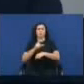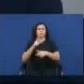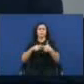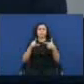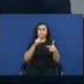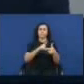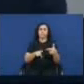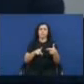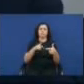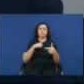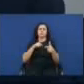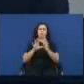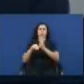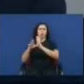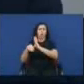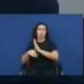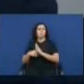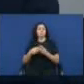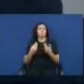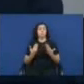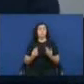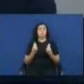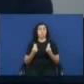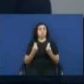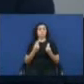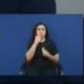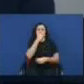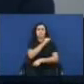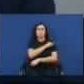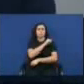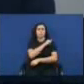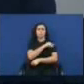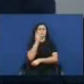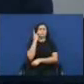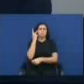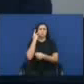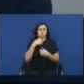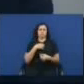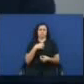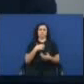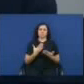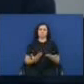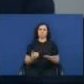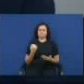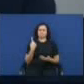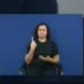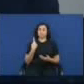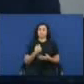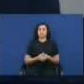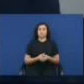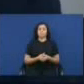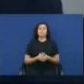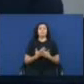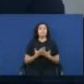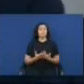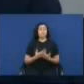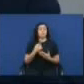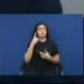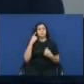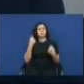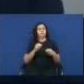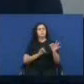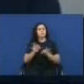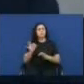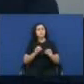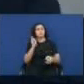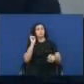arrastões, né? A gente está olhando mais parecido um Rio de Janeiro e São Paulo, né? Então, eu acho que a gente deve formar